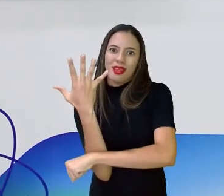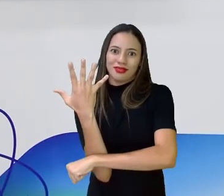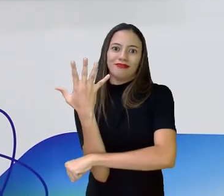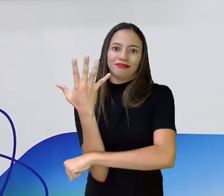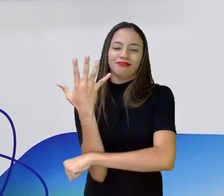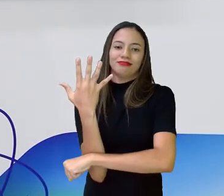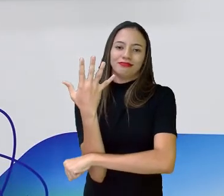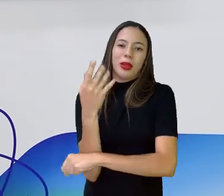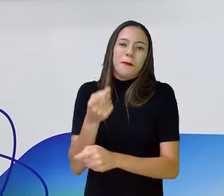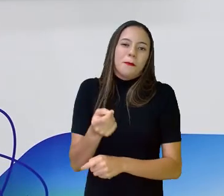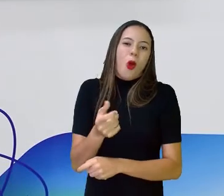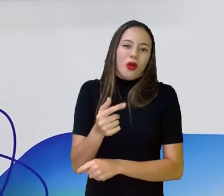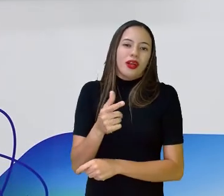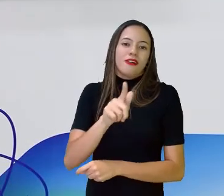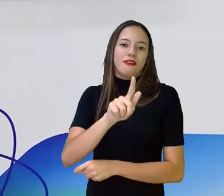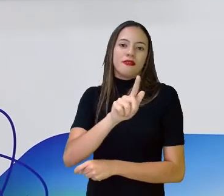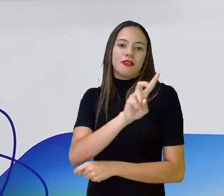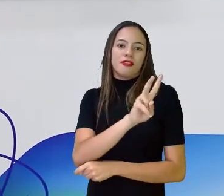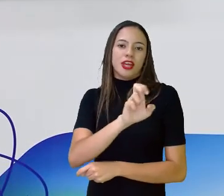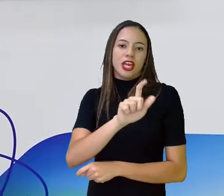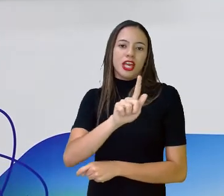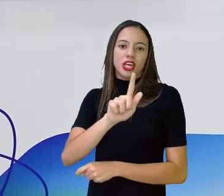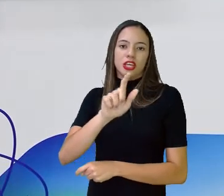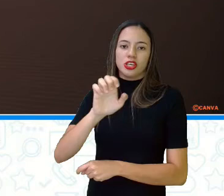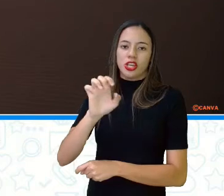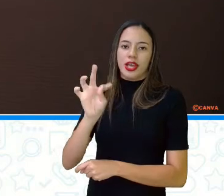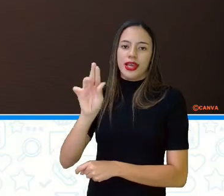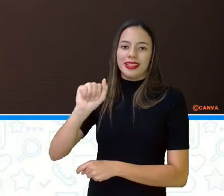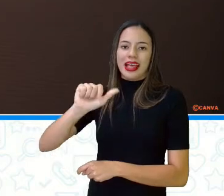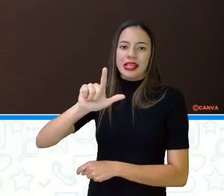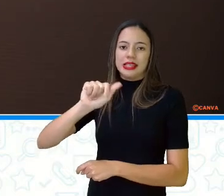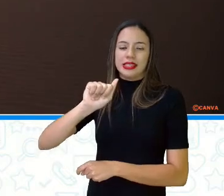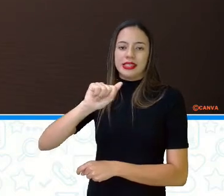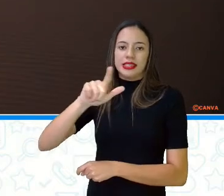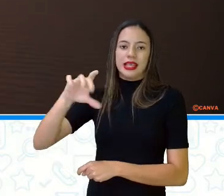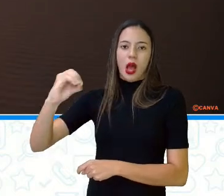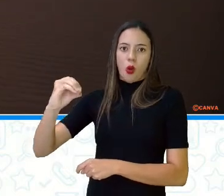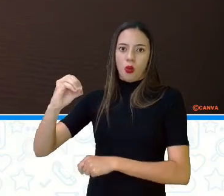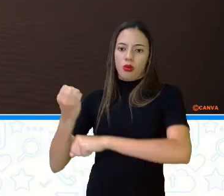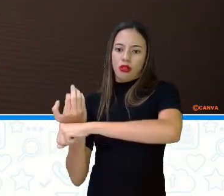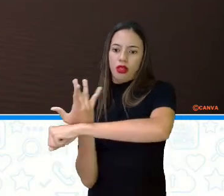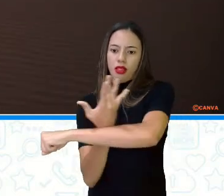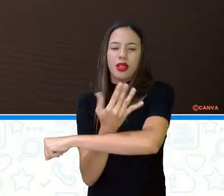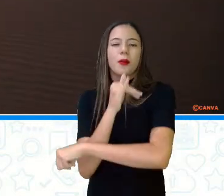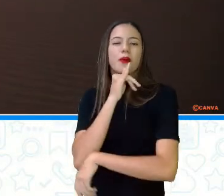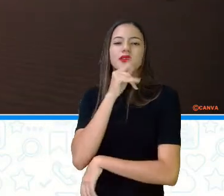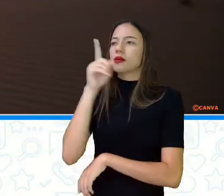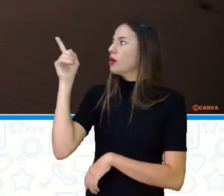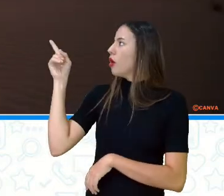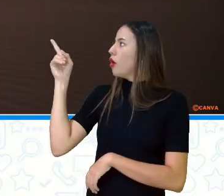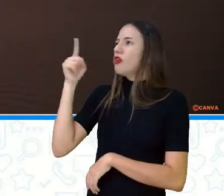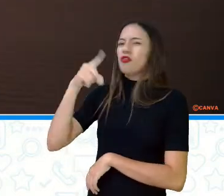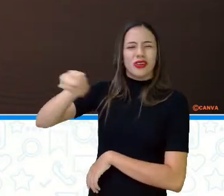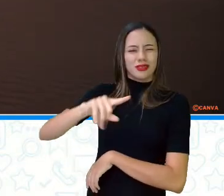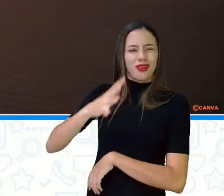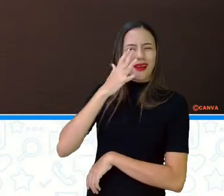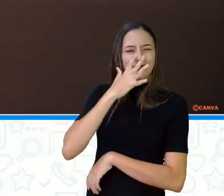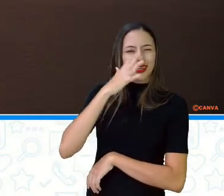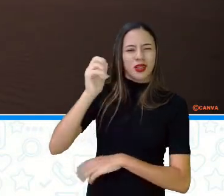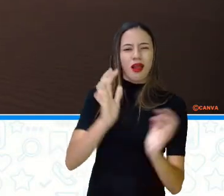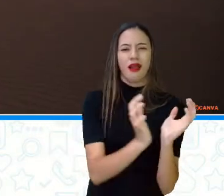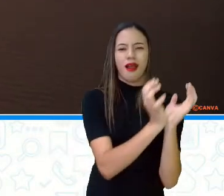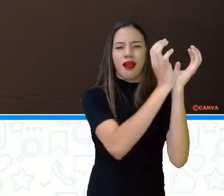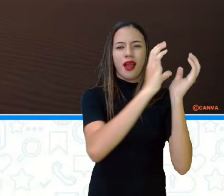as plantas. Inclusive, esse solo aí, para quem está acompanhando a Copa, é um solo também muito comum lá no